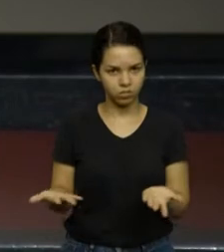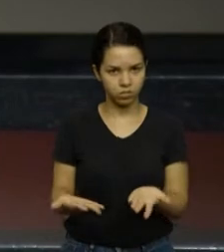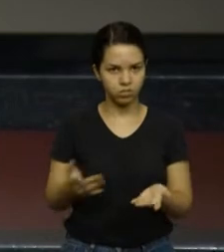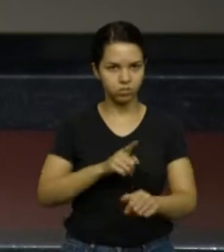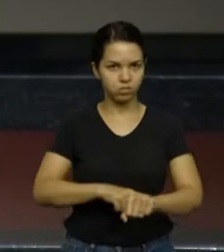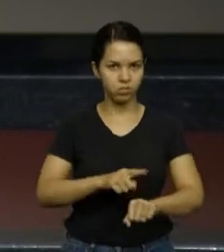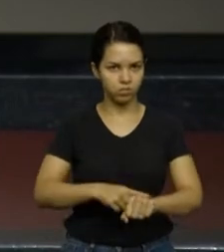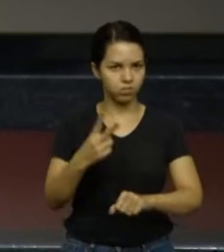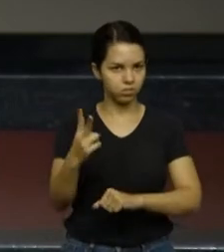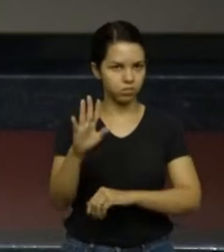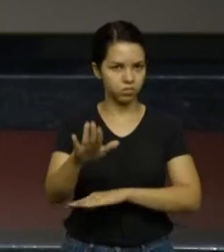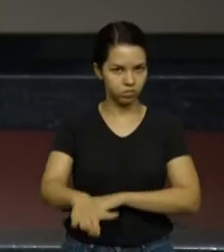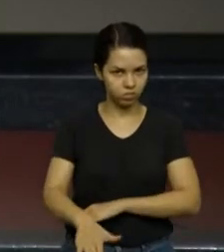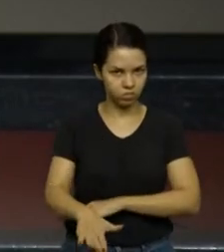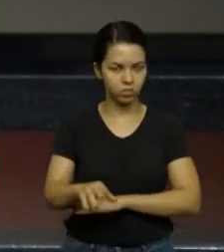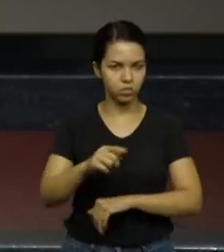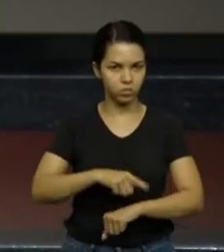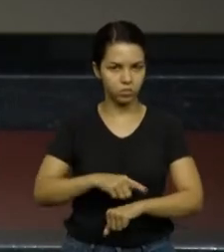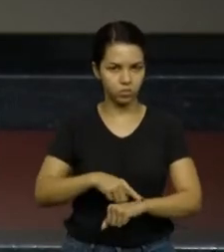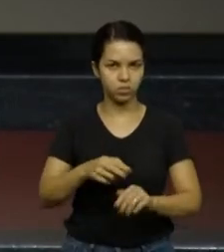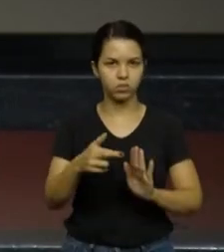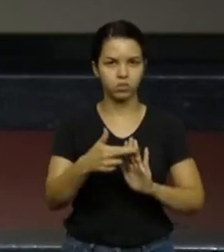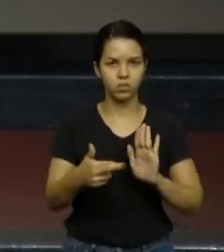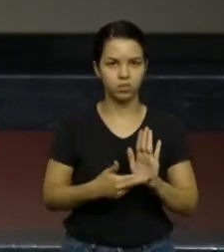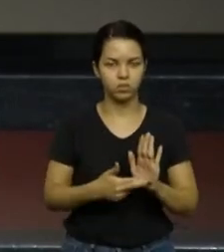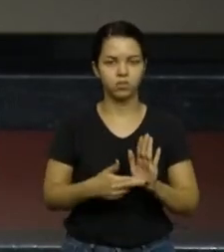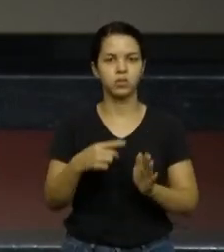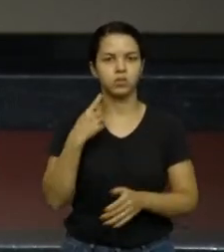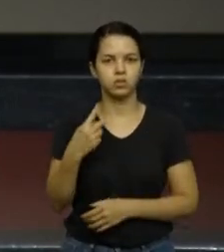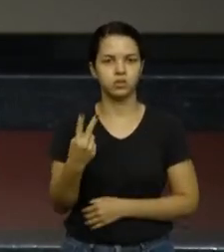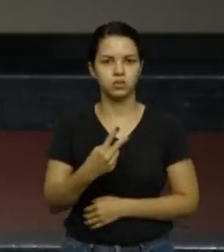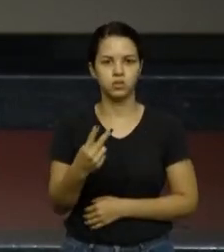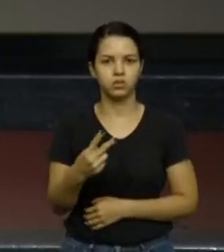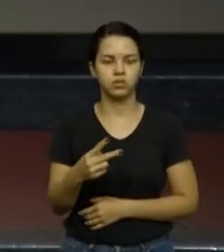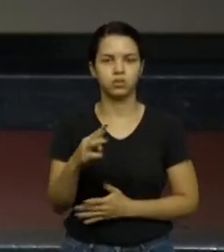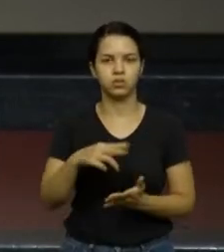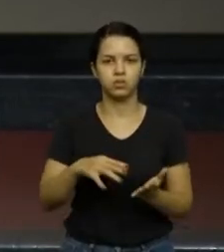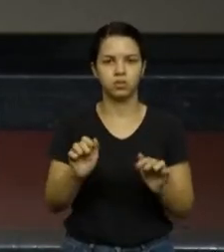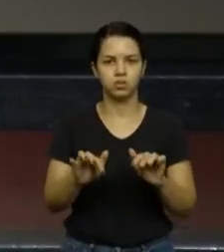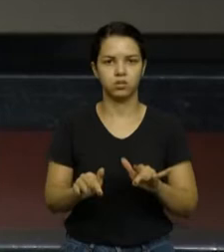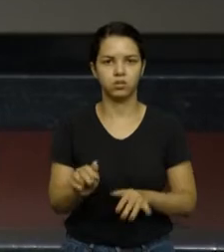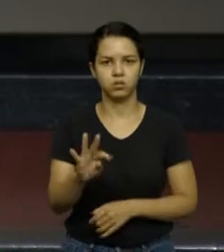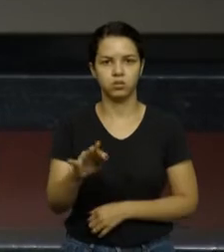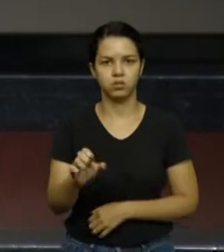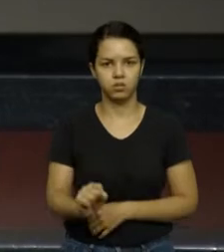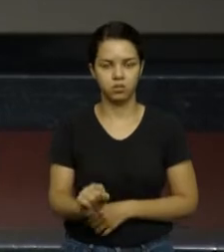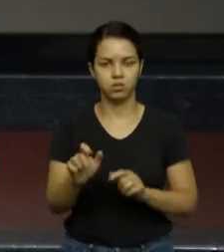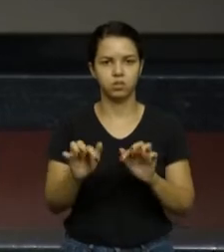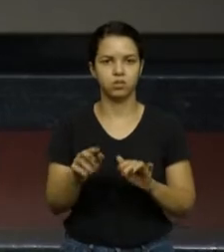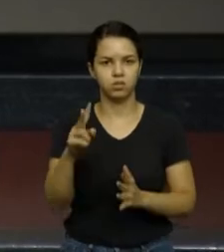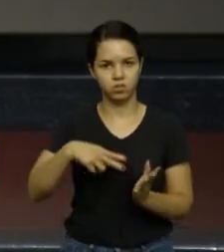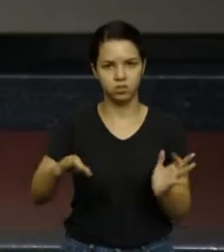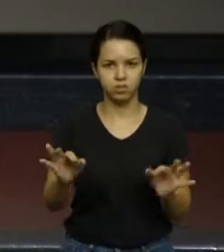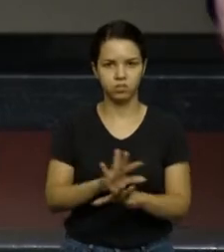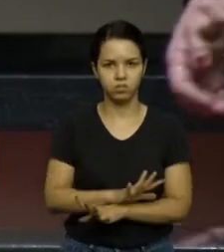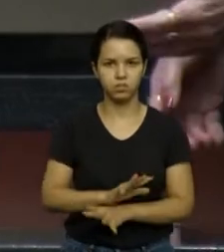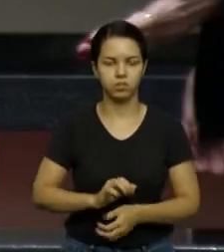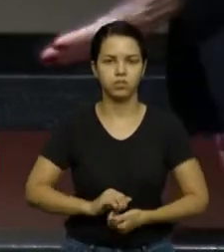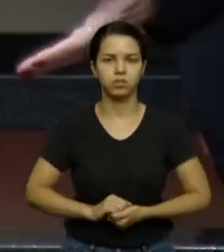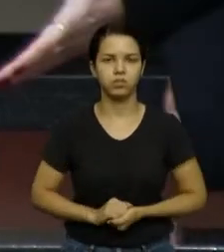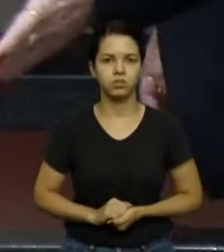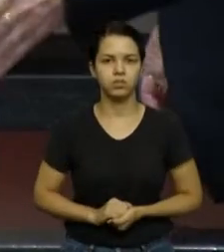14 horas, no horário regimental. Para constar, o segundo secretário lavrou a ata que acabo de ler, senhor presidente.